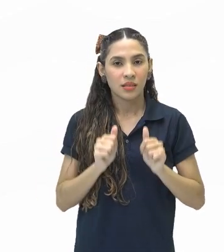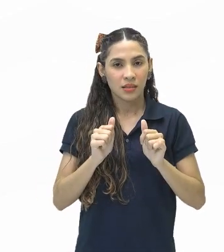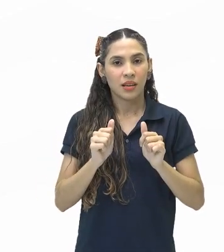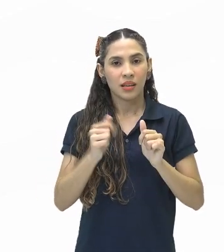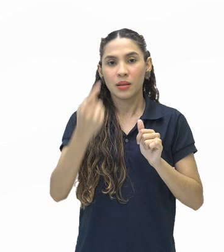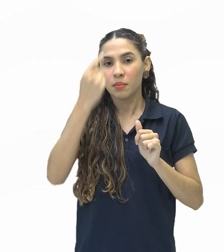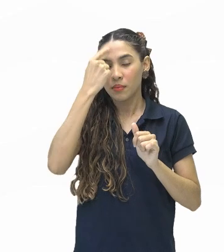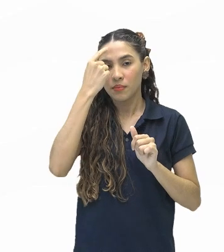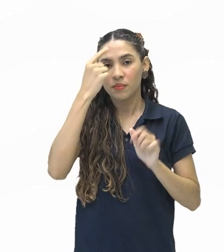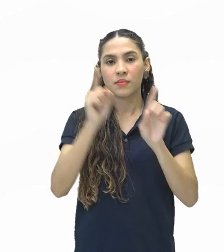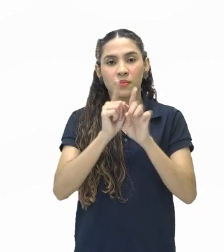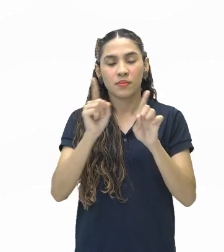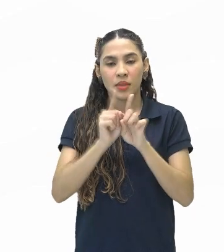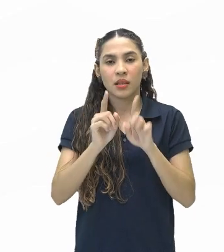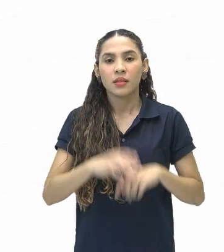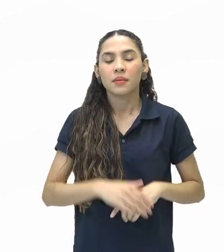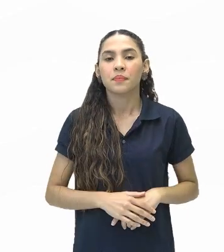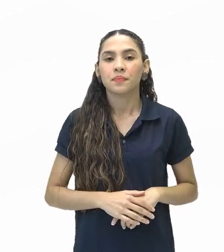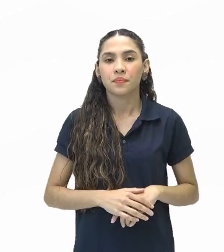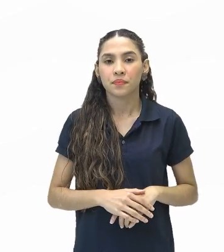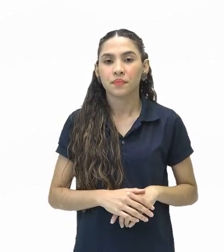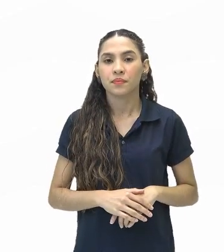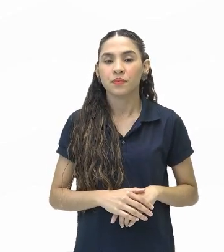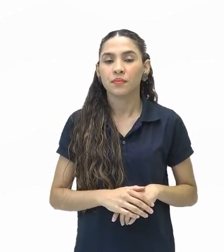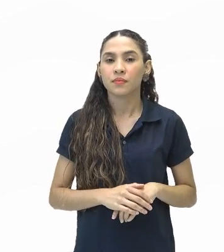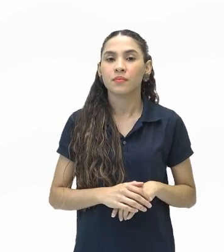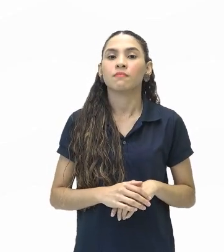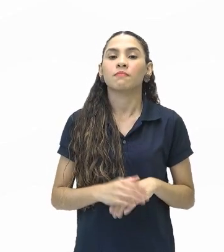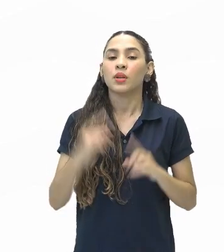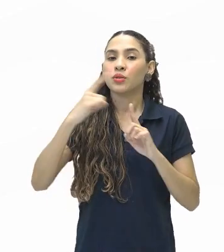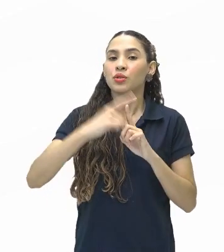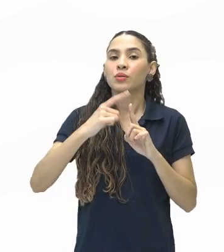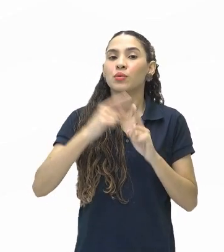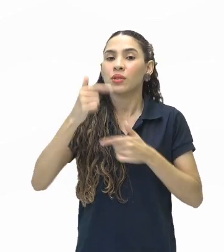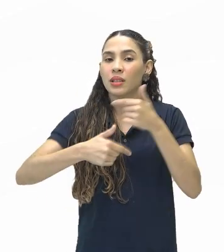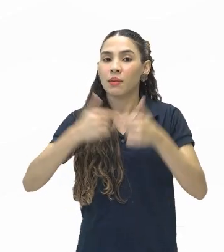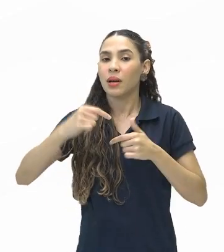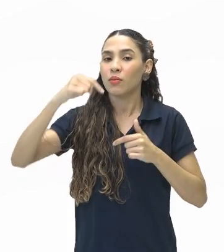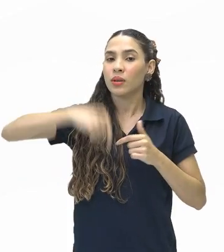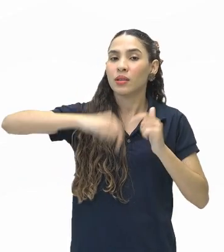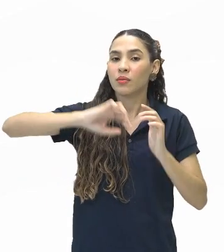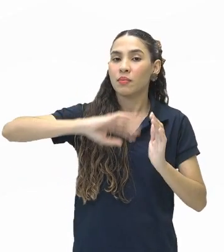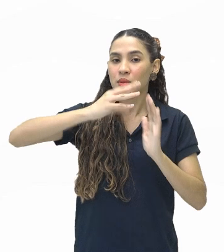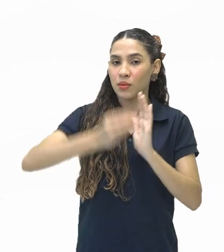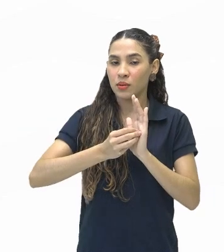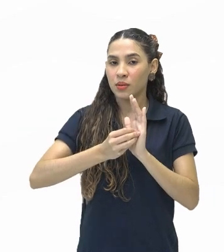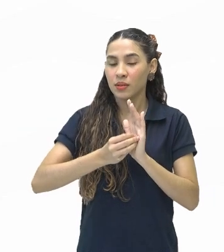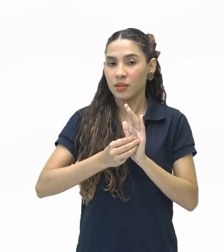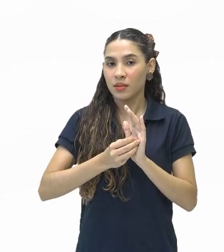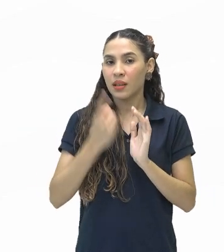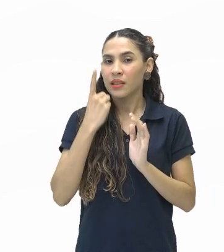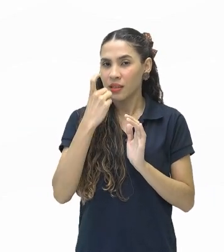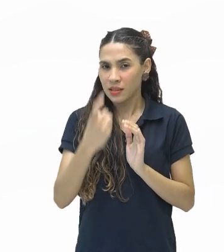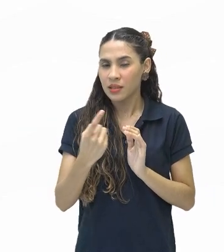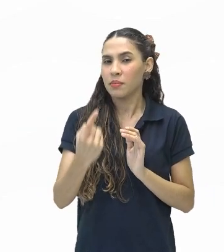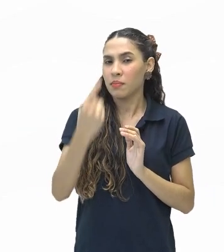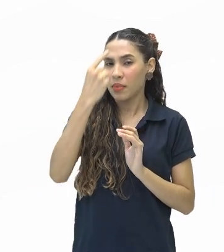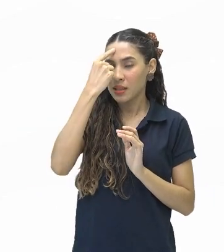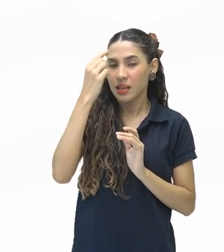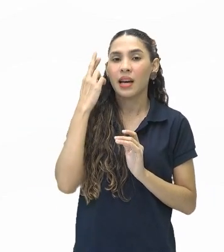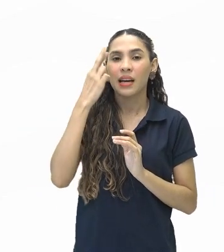gente pensar um pouco sobre essas formas de trabalho no Amazonas, né? Não é interessante pensar,